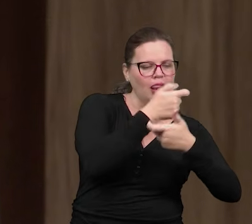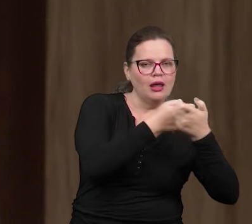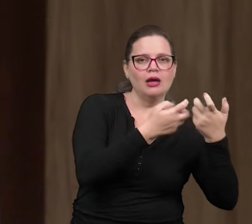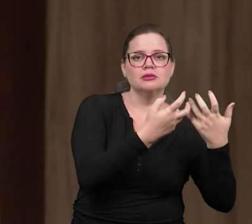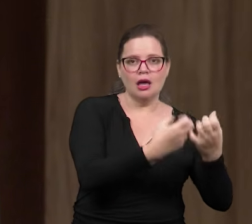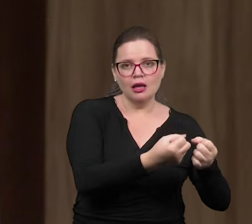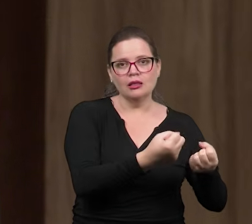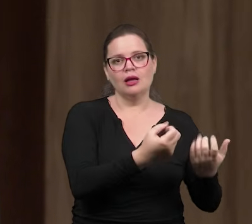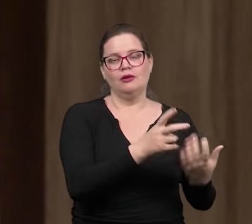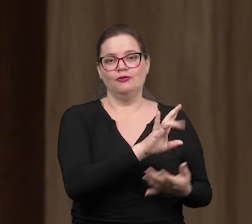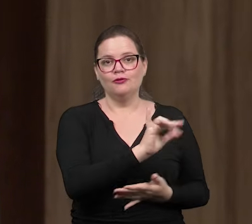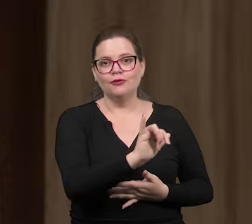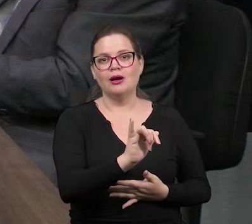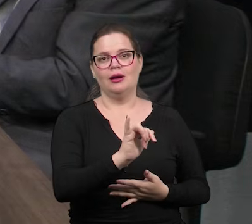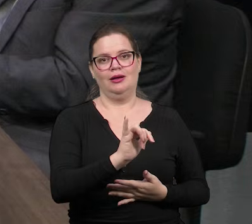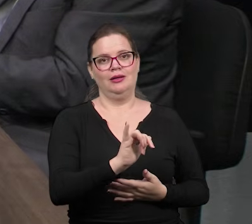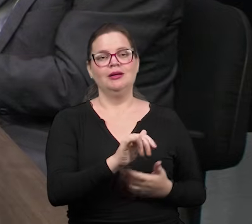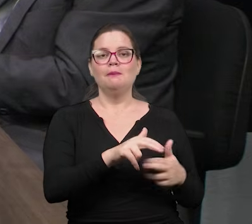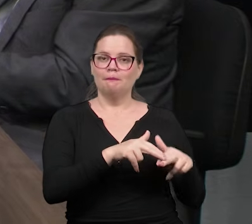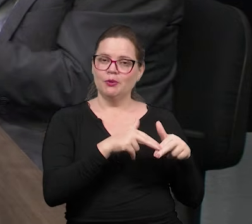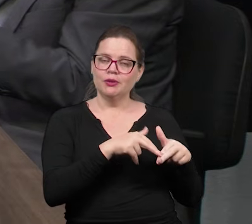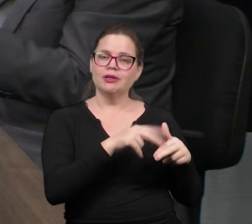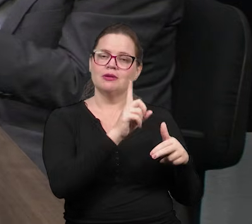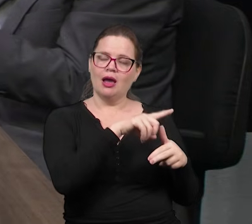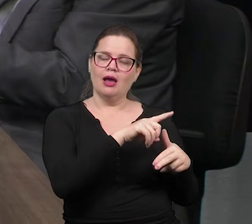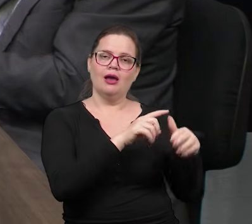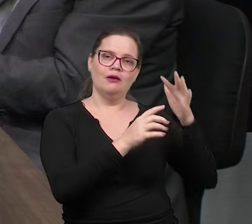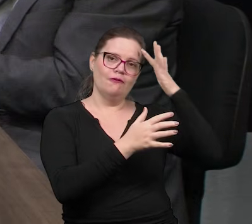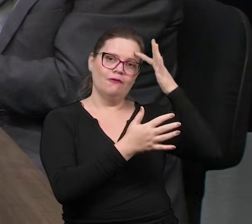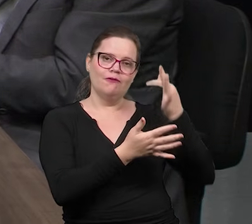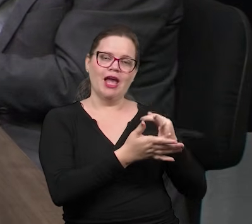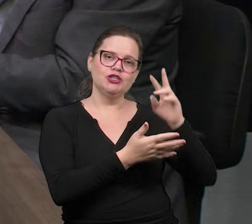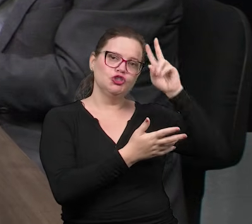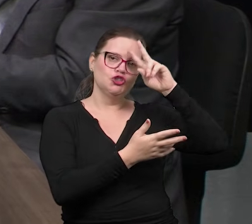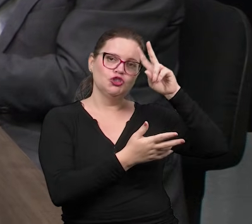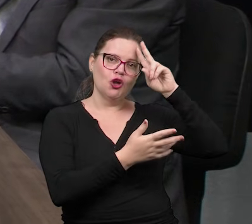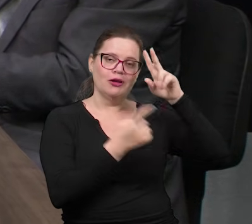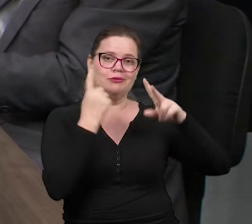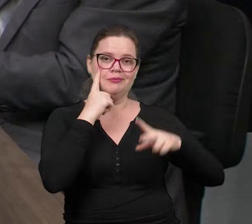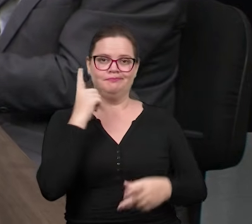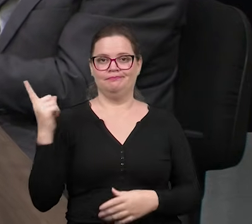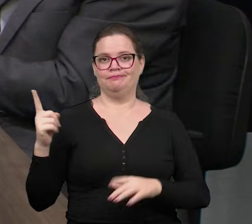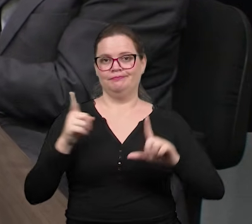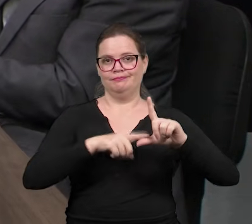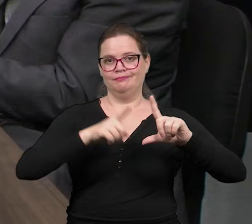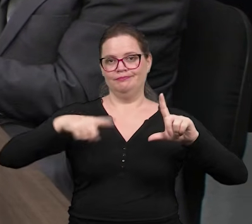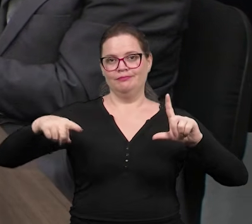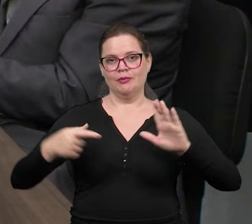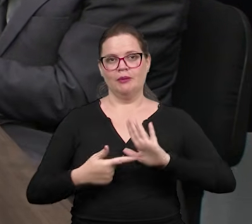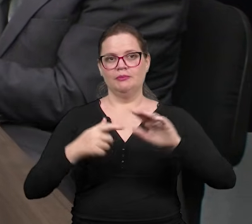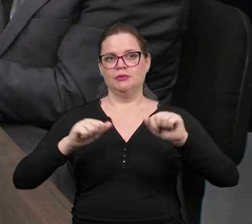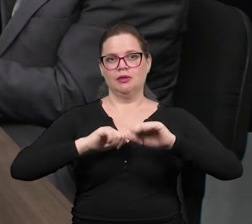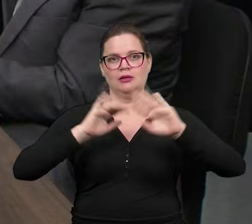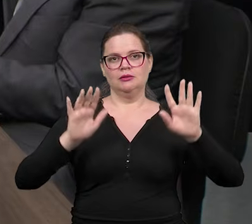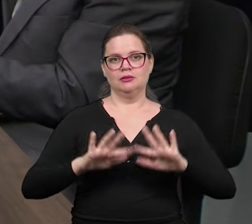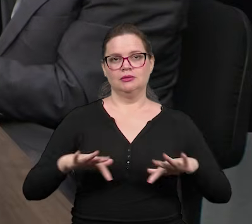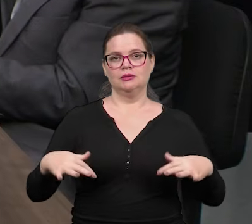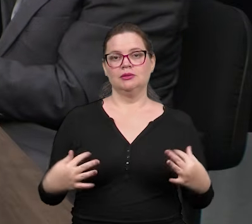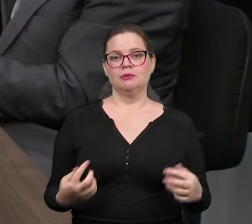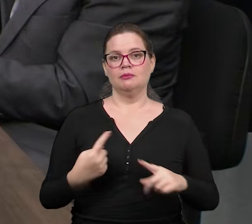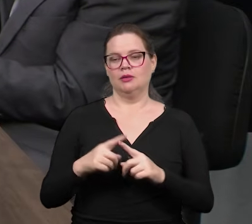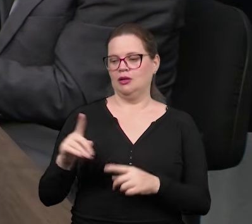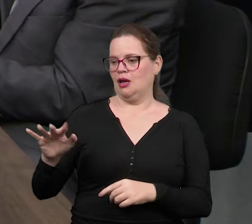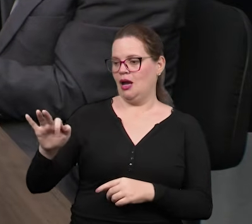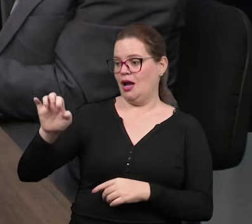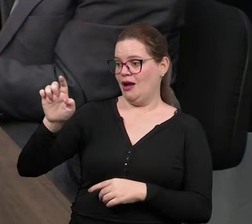gráfico que nós vemos, ele nos mostra de uma maneira assim, muito simples, não é? A fé